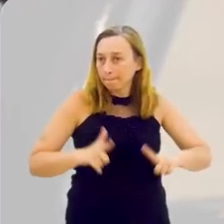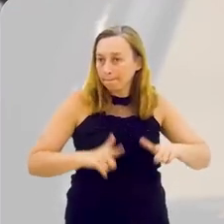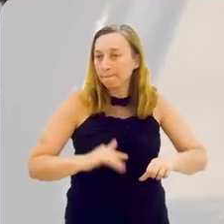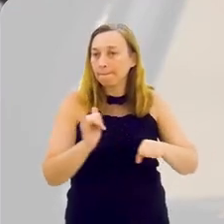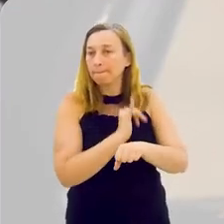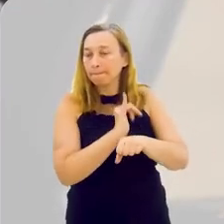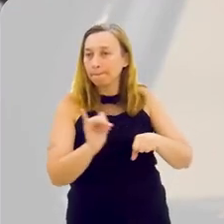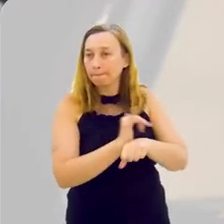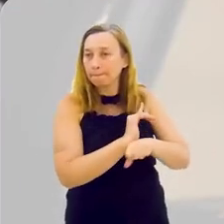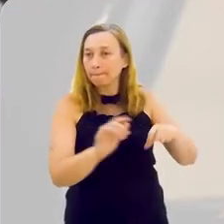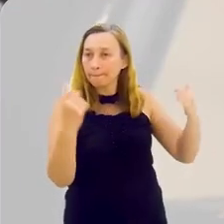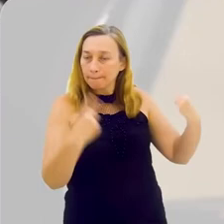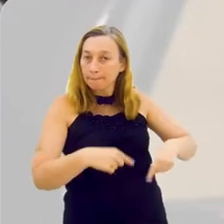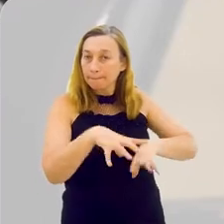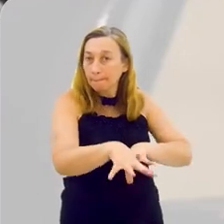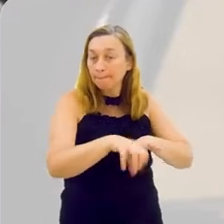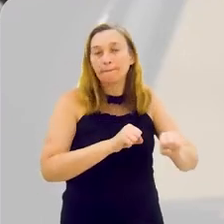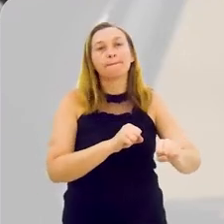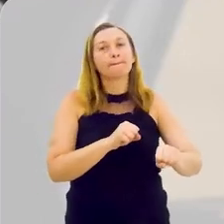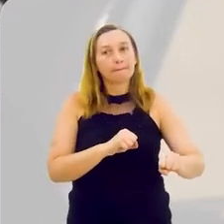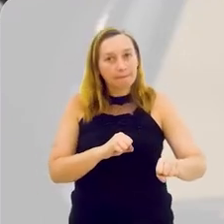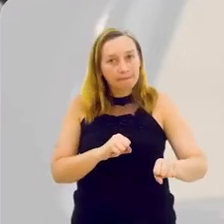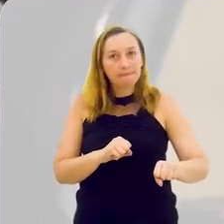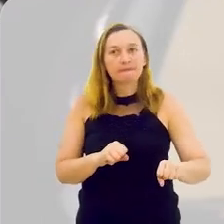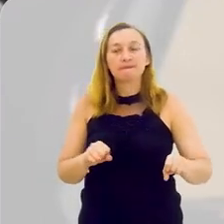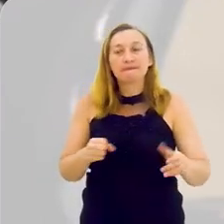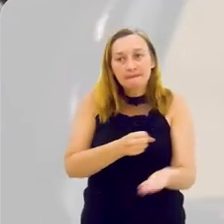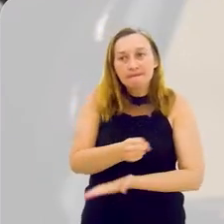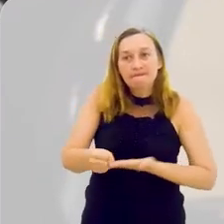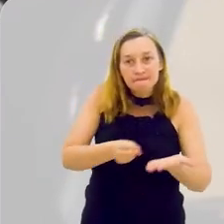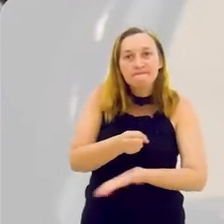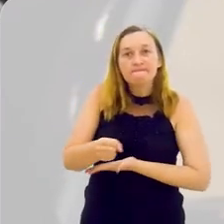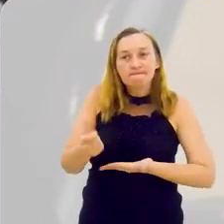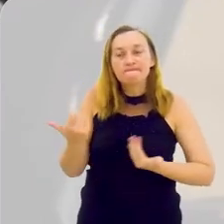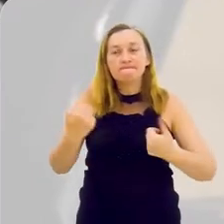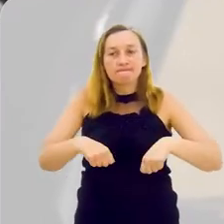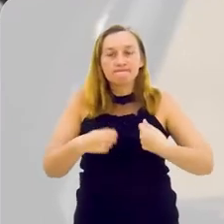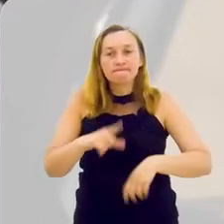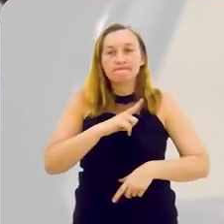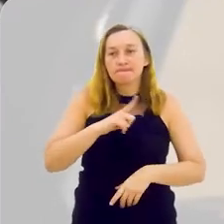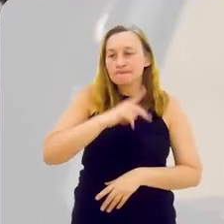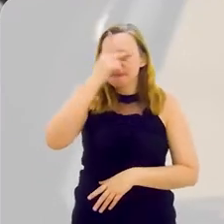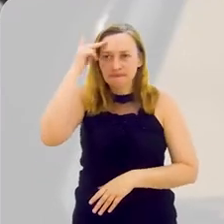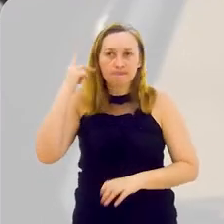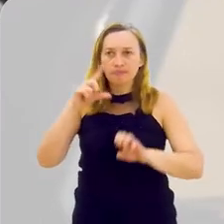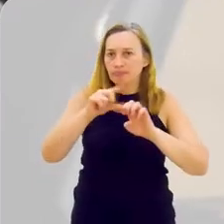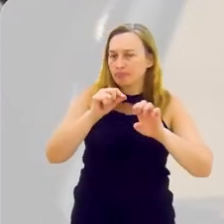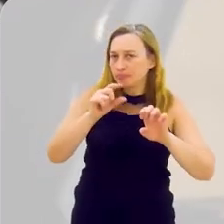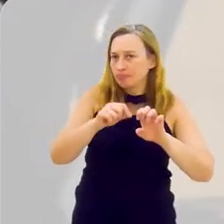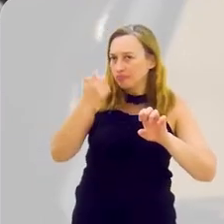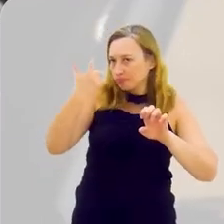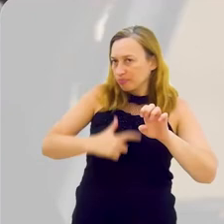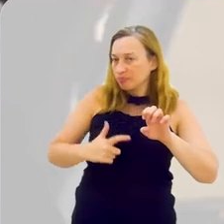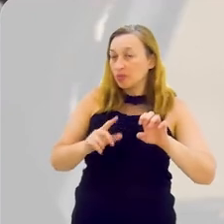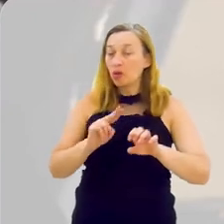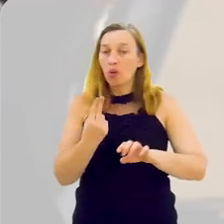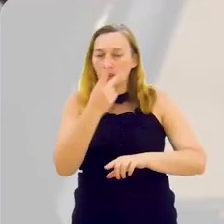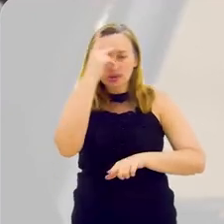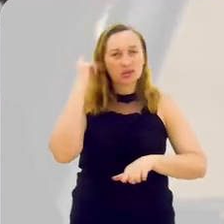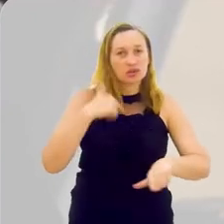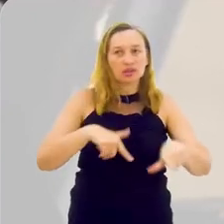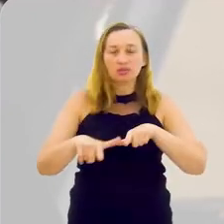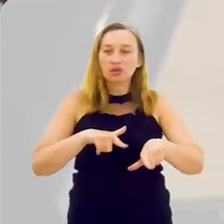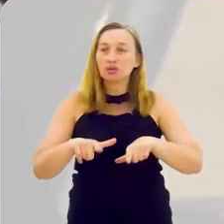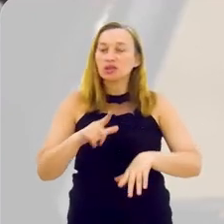empreendedorismo e desenvolvimento local como estratégia competitiva, é a formação também de base que tem que ter das pessoas,